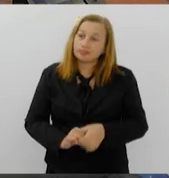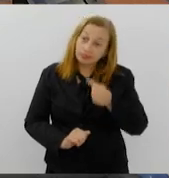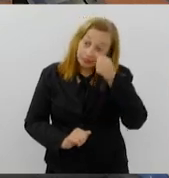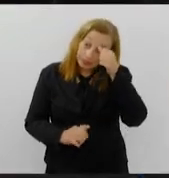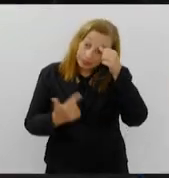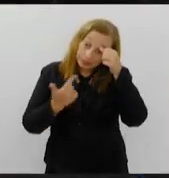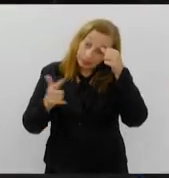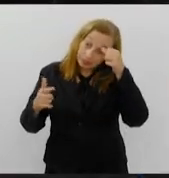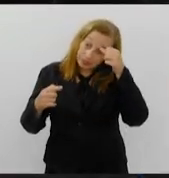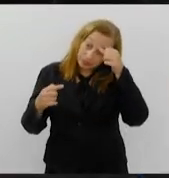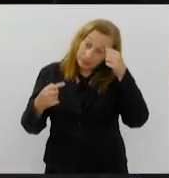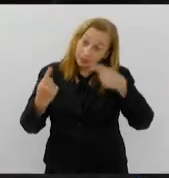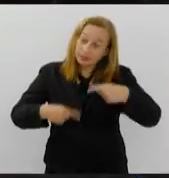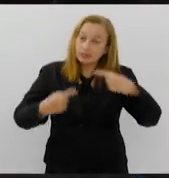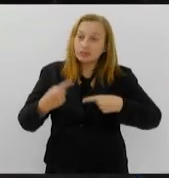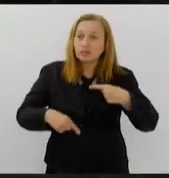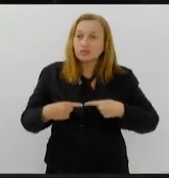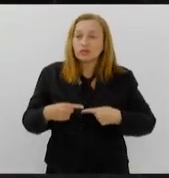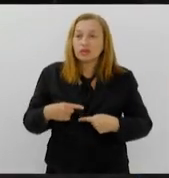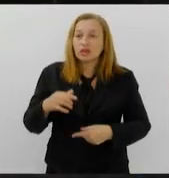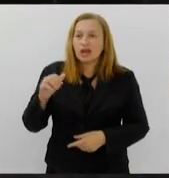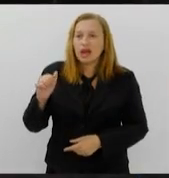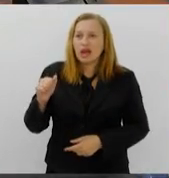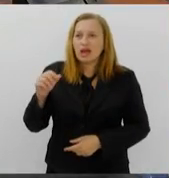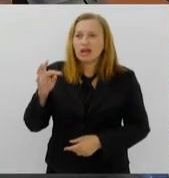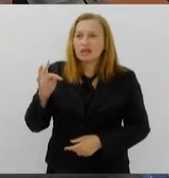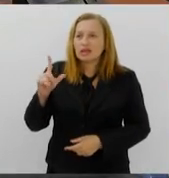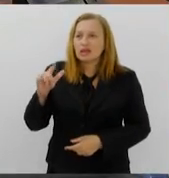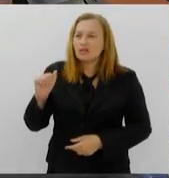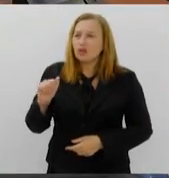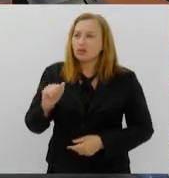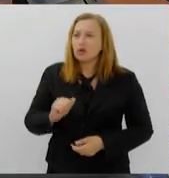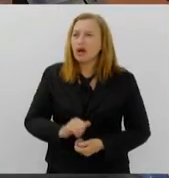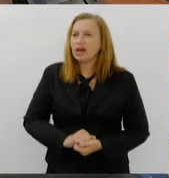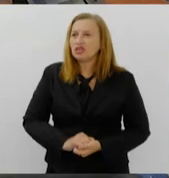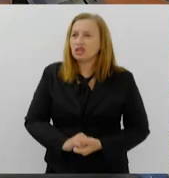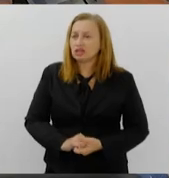Não havendo mais quem queira para discutir, Átila Nunes.